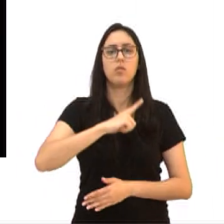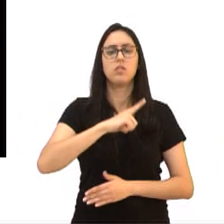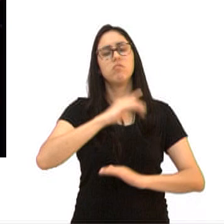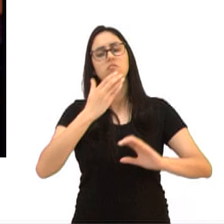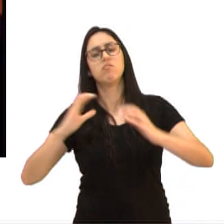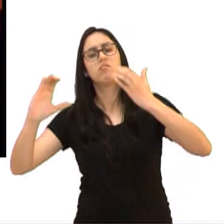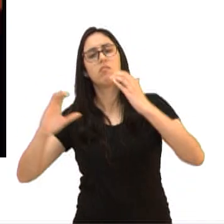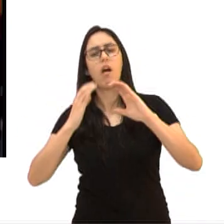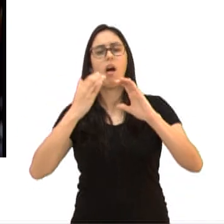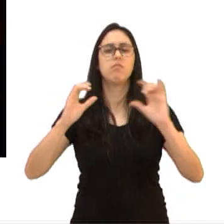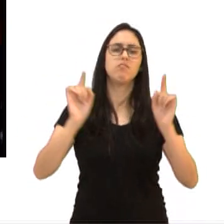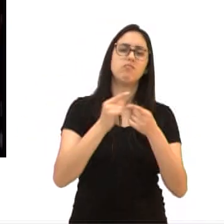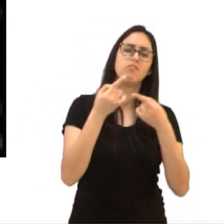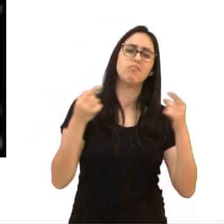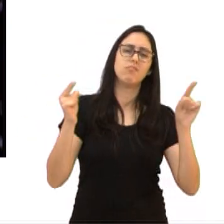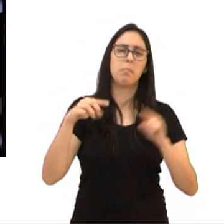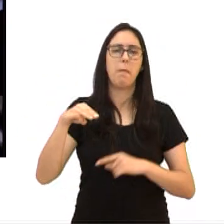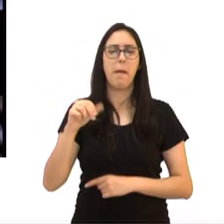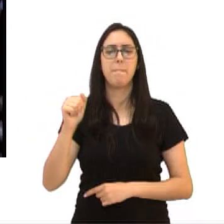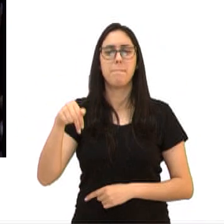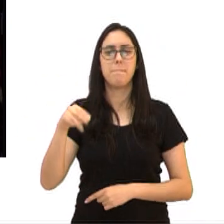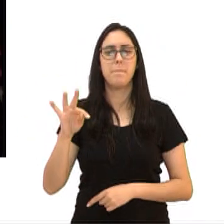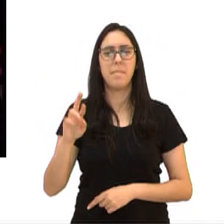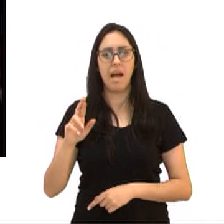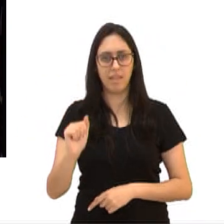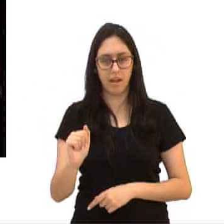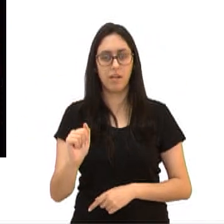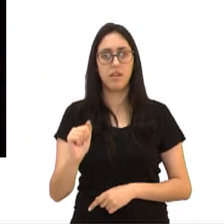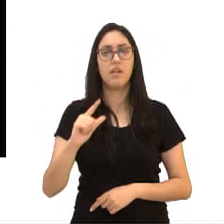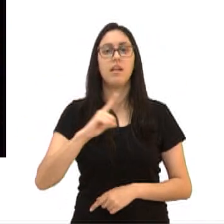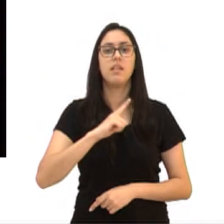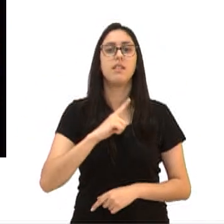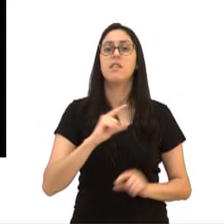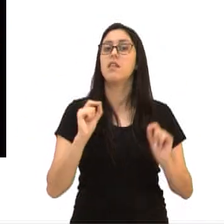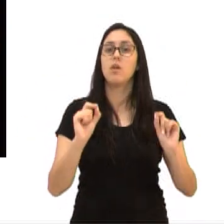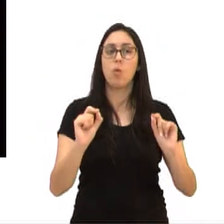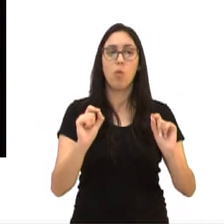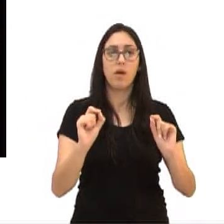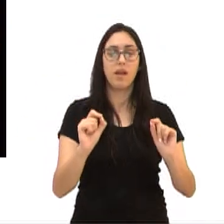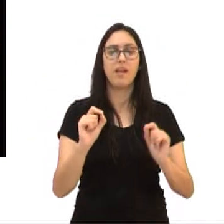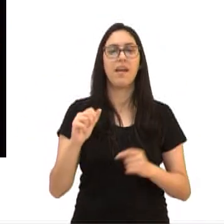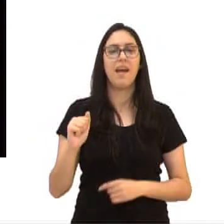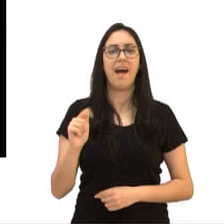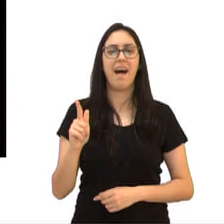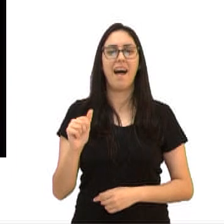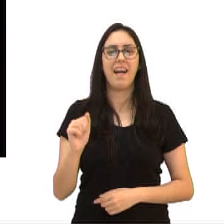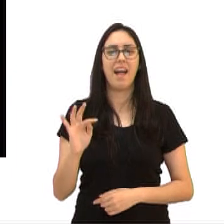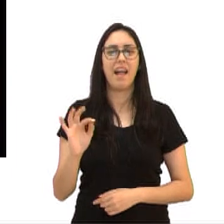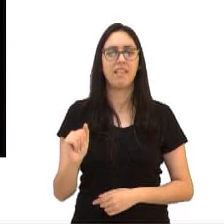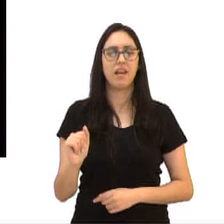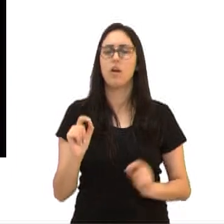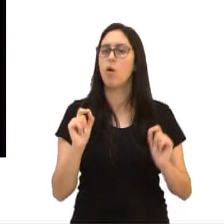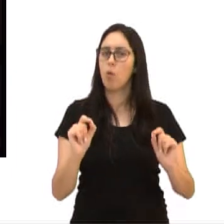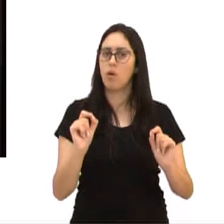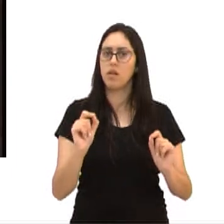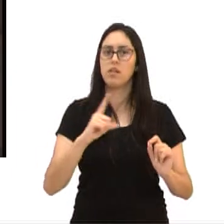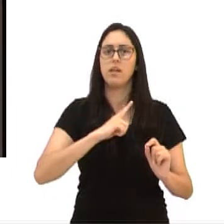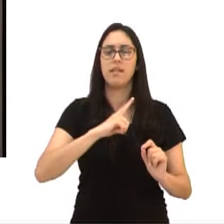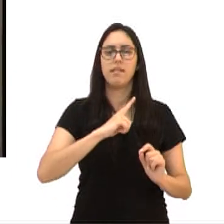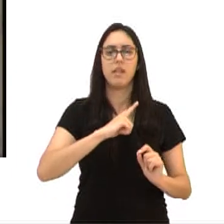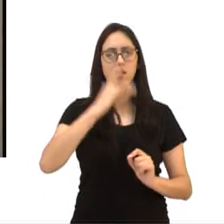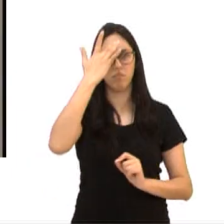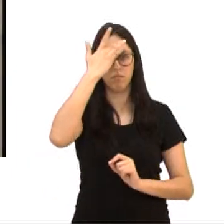mantras. A maioria das nossas cerimônias são chamadas de Arati, onde um devoto,